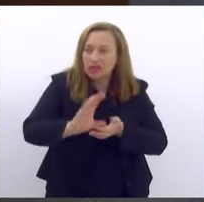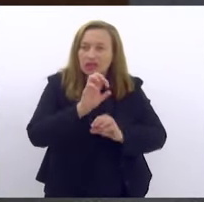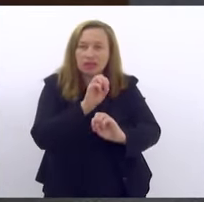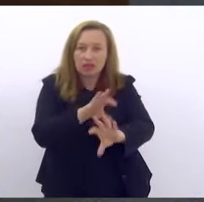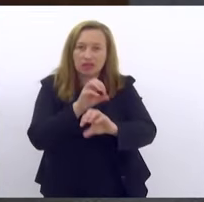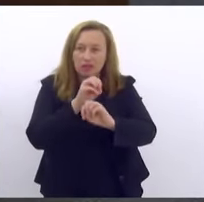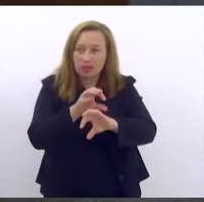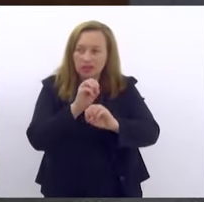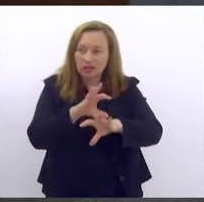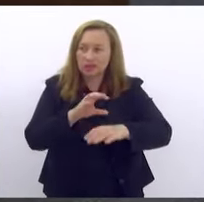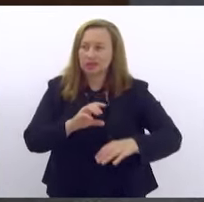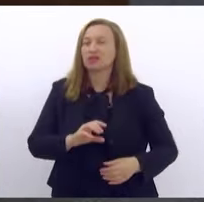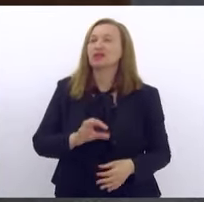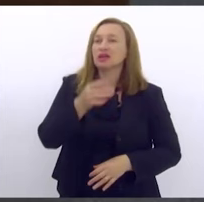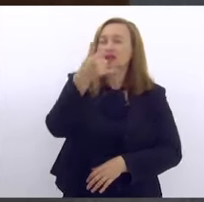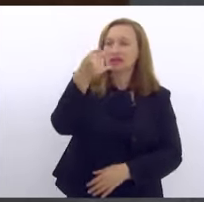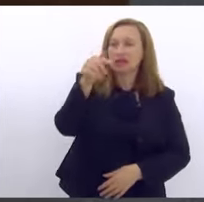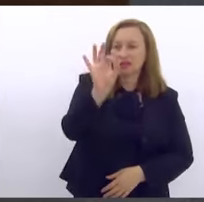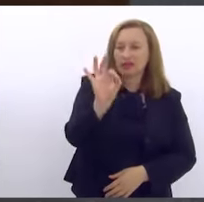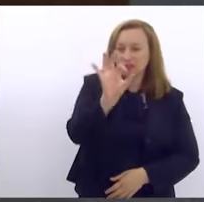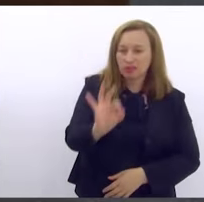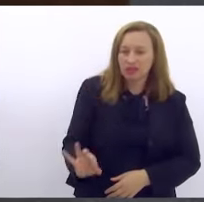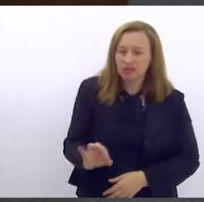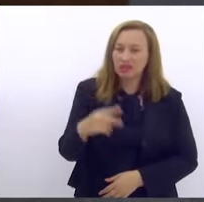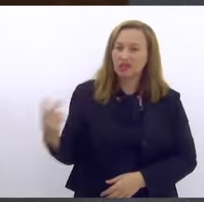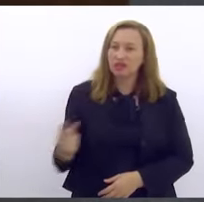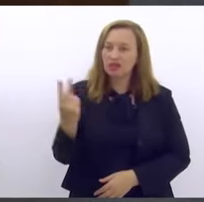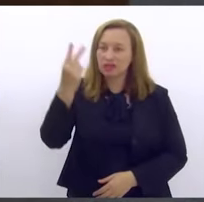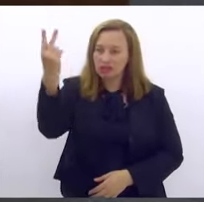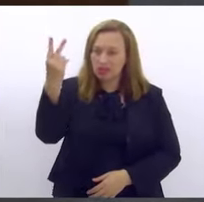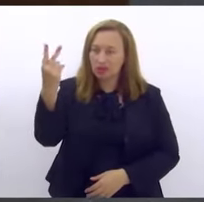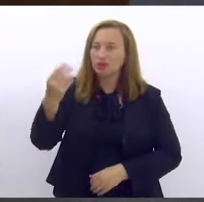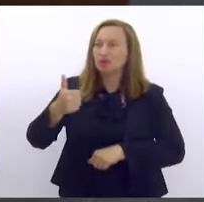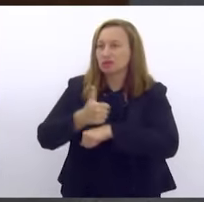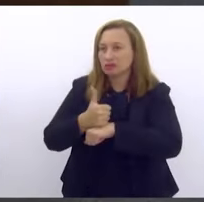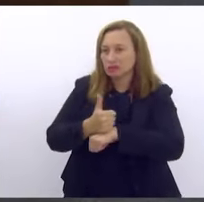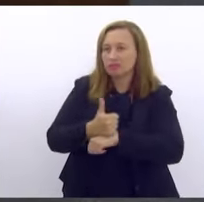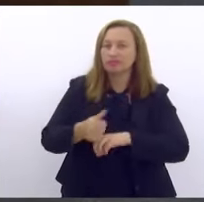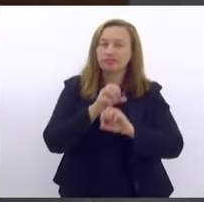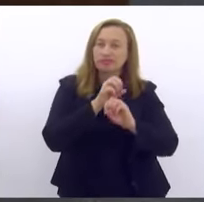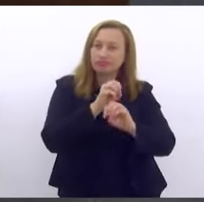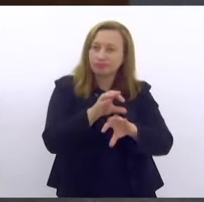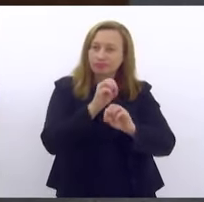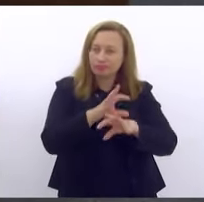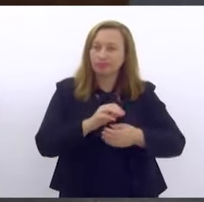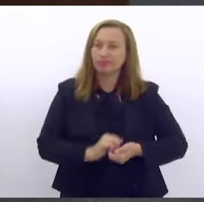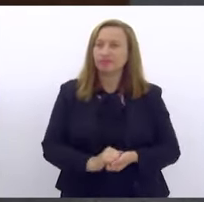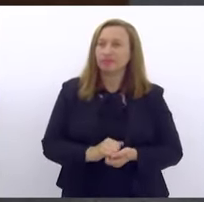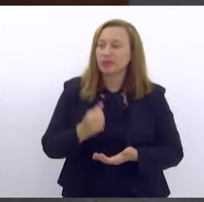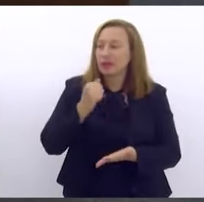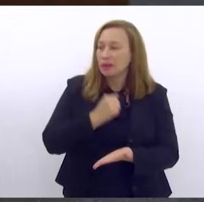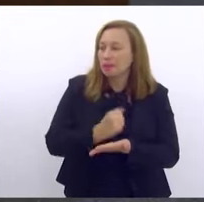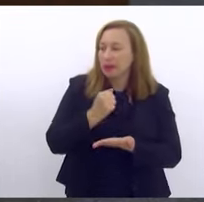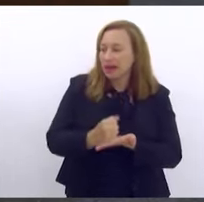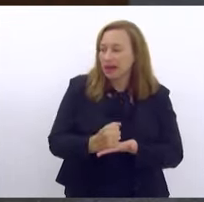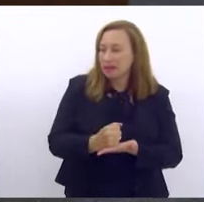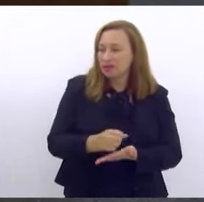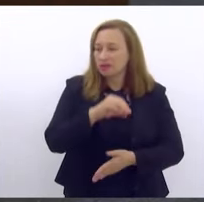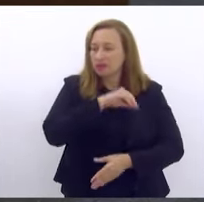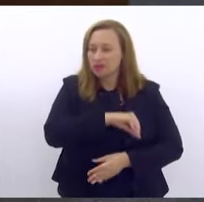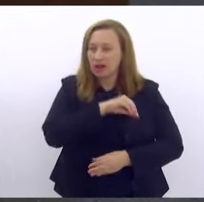ser investido na valorização dos profissionais de educação, no pagamento da remuneração desses